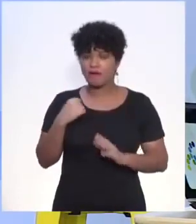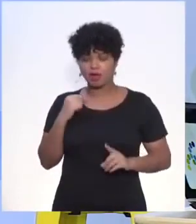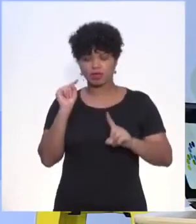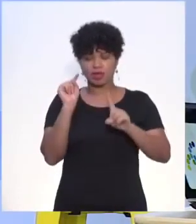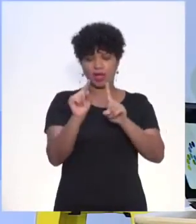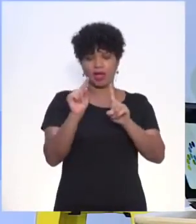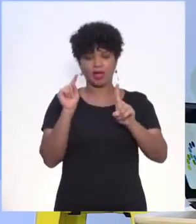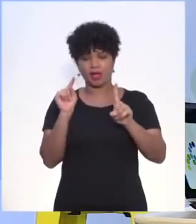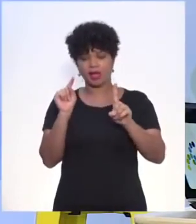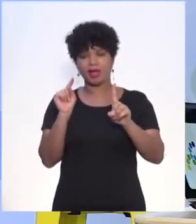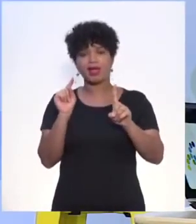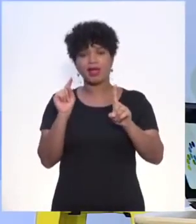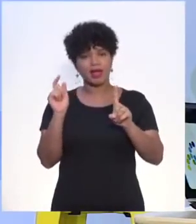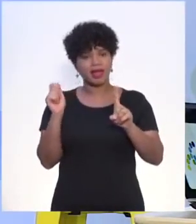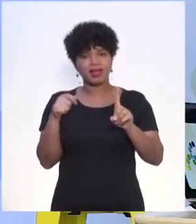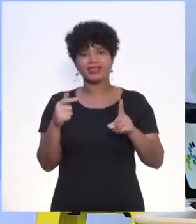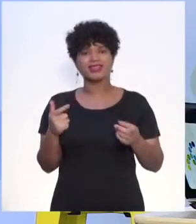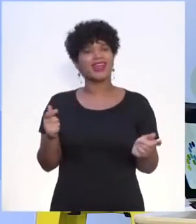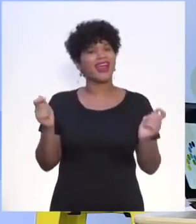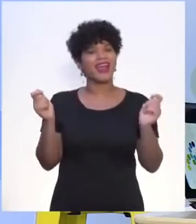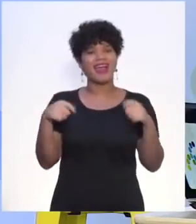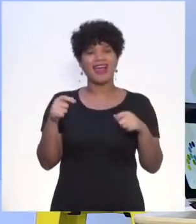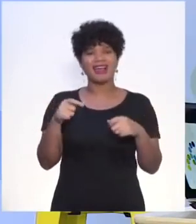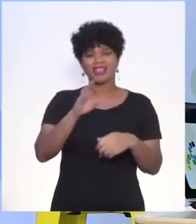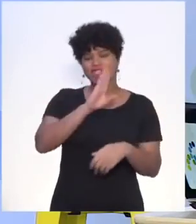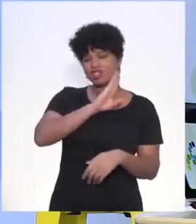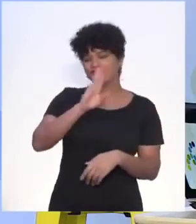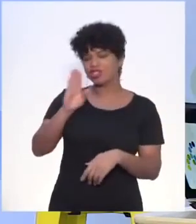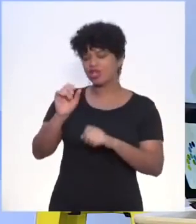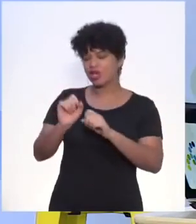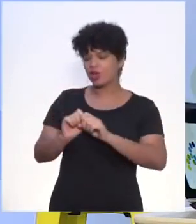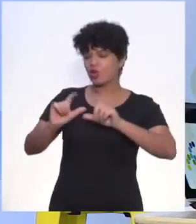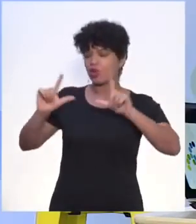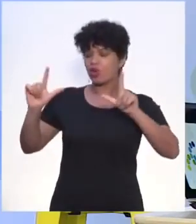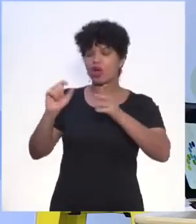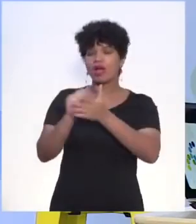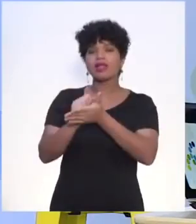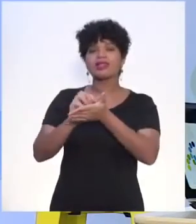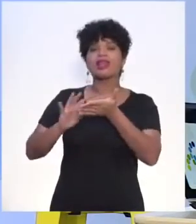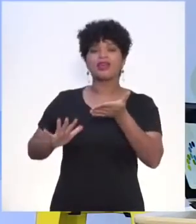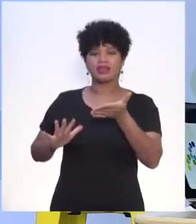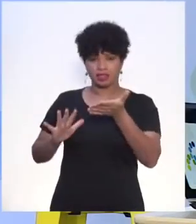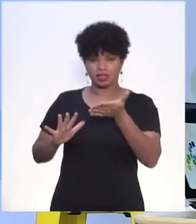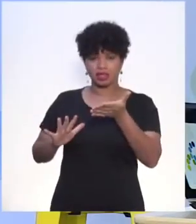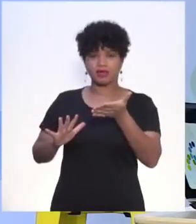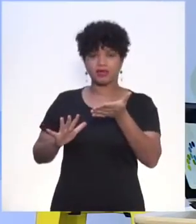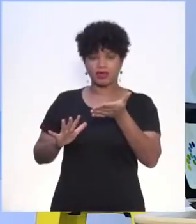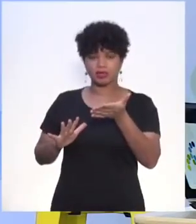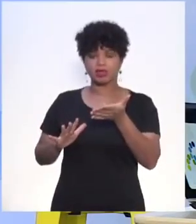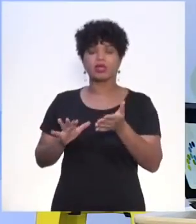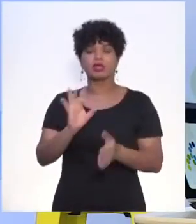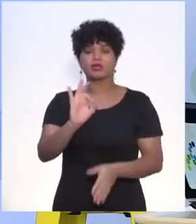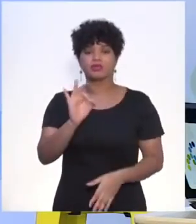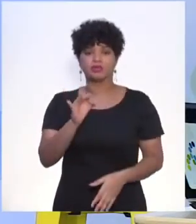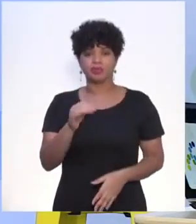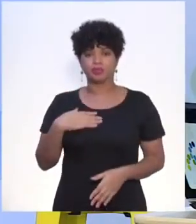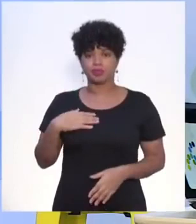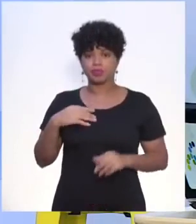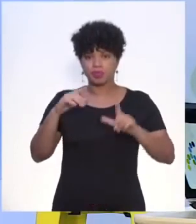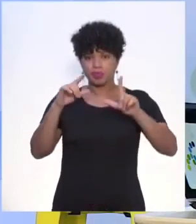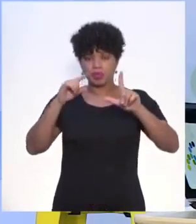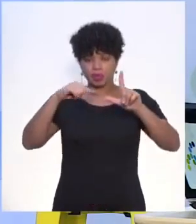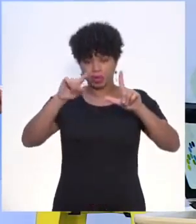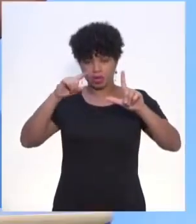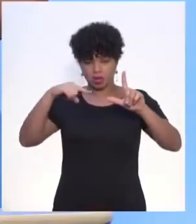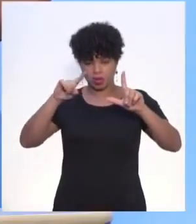clica lá no ícone, tá? E vai ser direcionado para essa tarefa, tá? Vai em turmas, né? Você desce lá, rola, tem